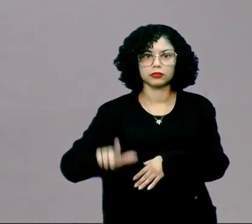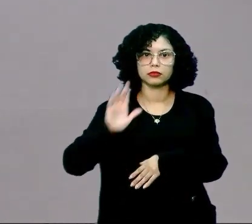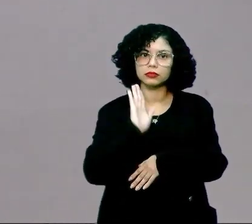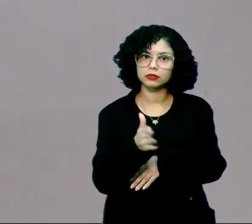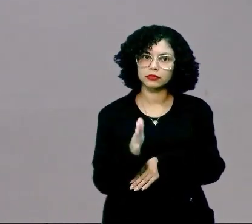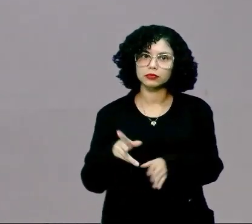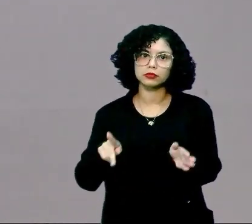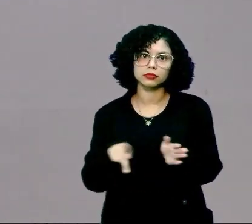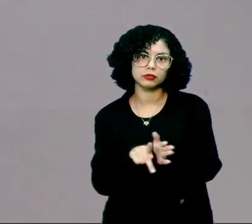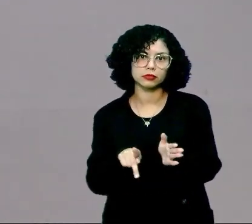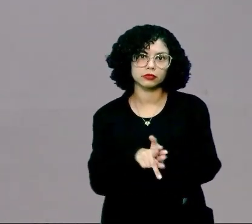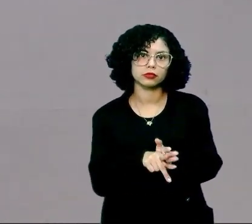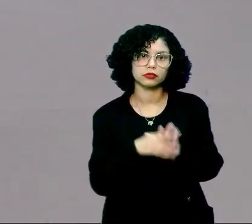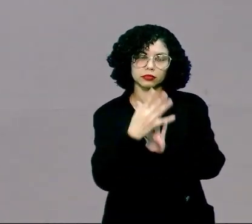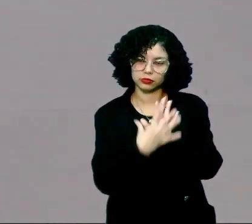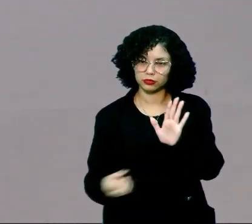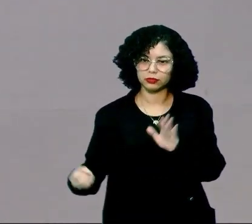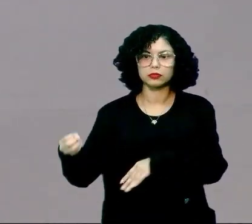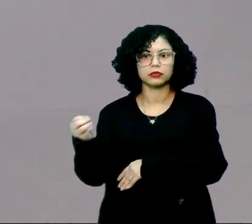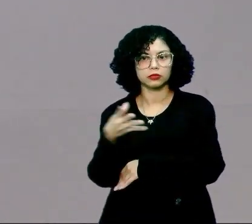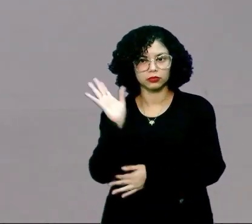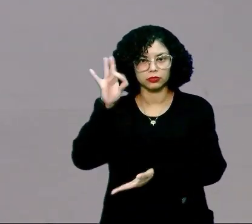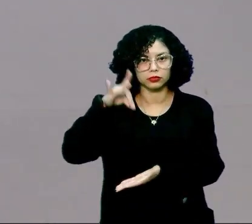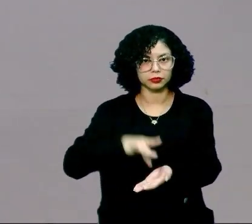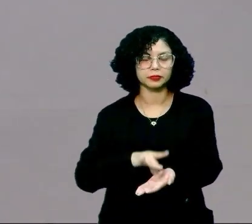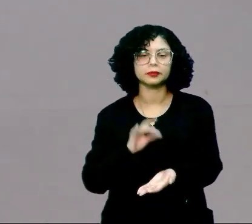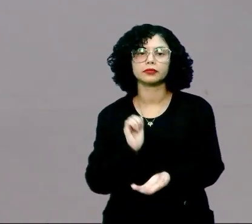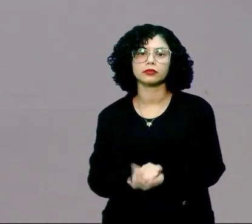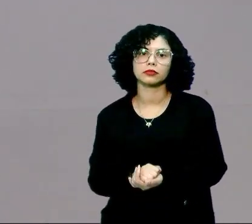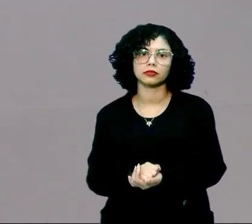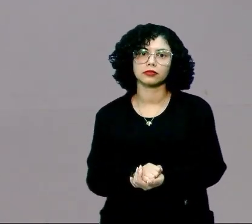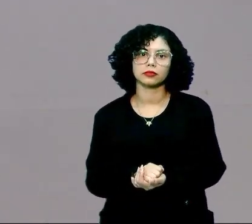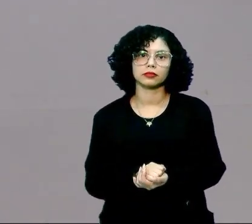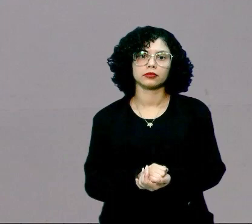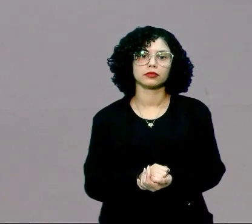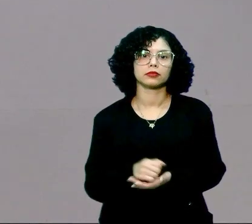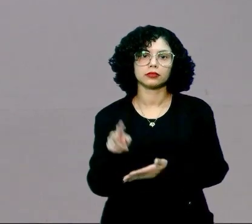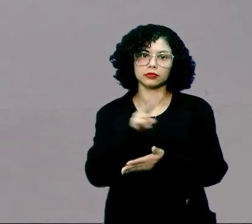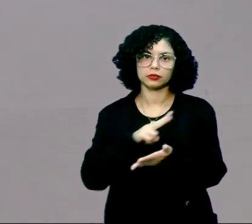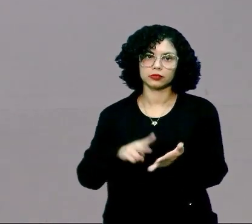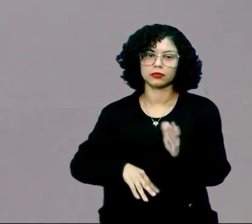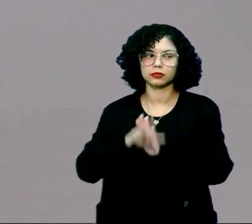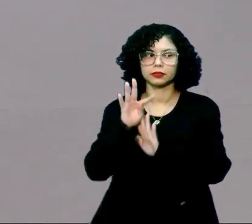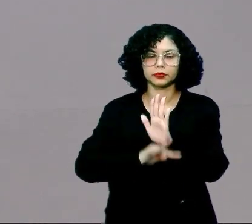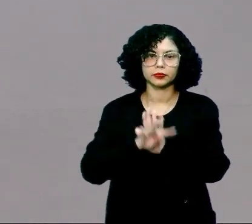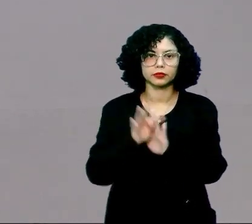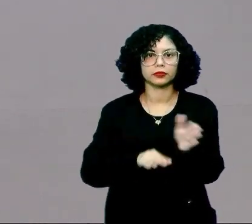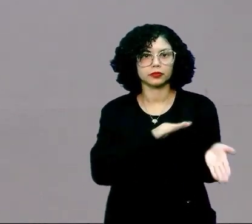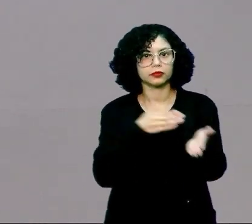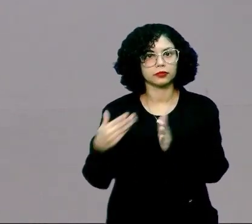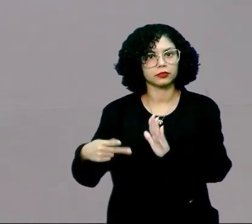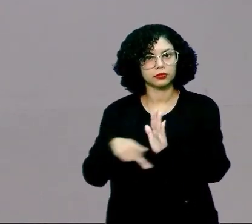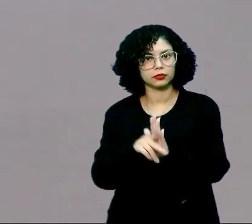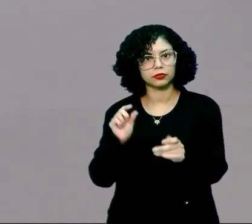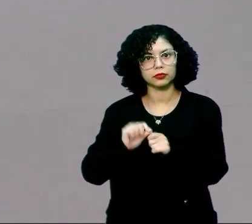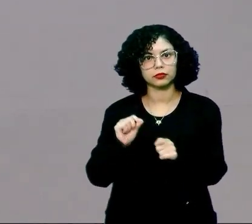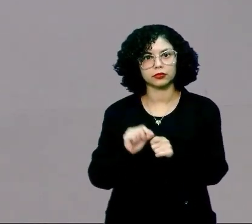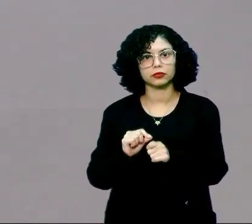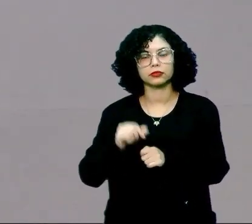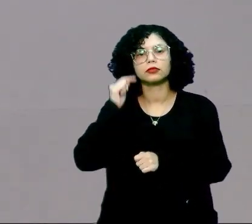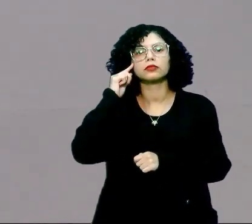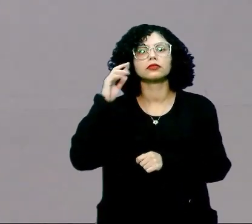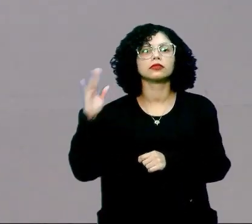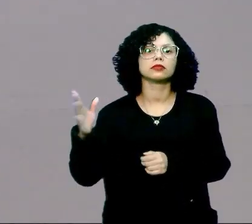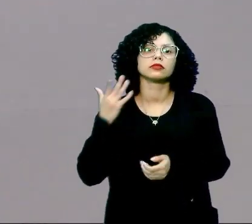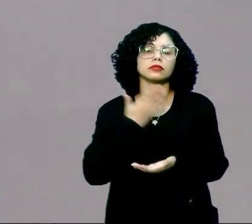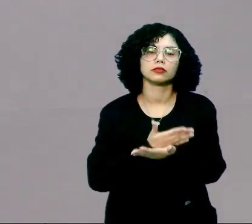já que ela é uma recriação da realidade, eu leio aquele texto e, a partir dele, eu faço uma